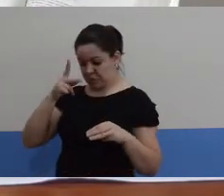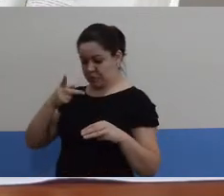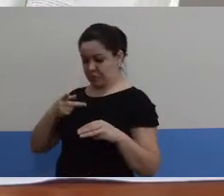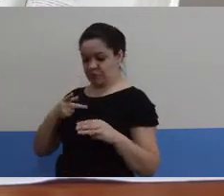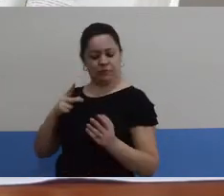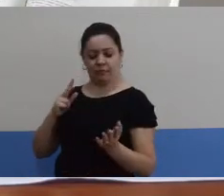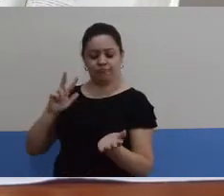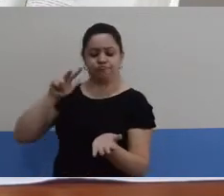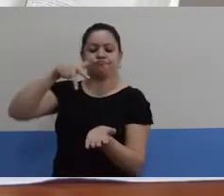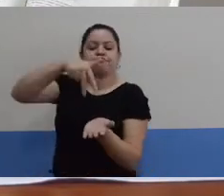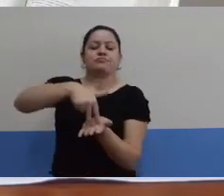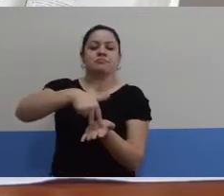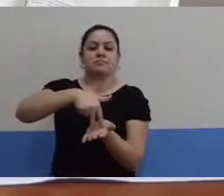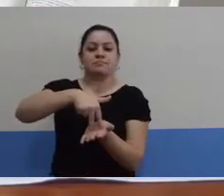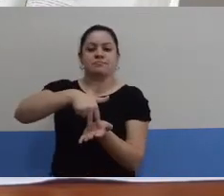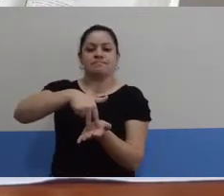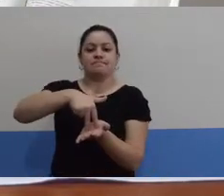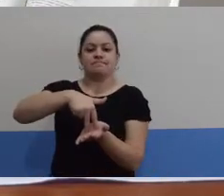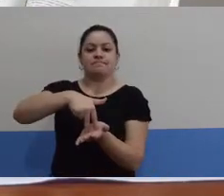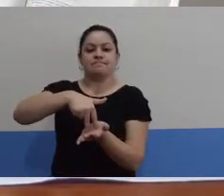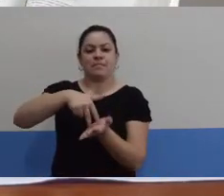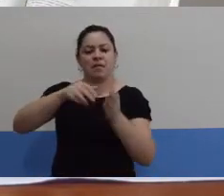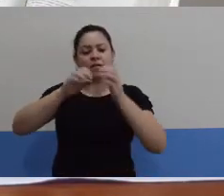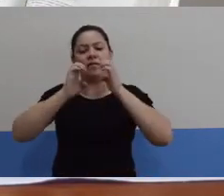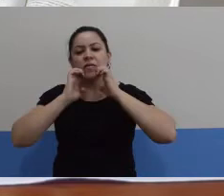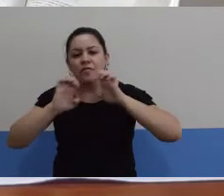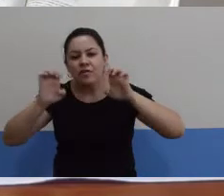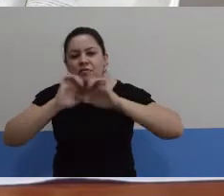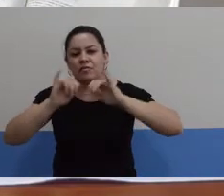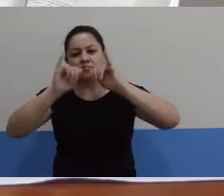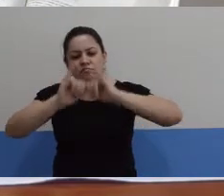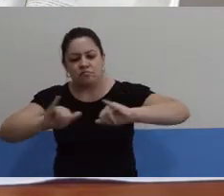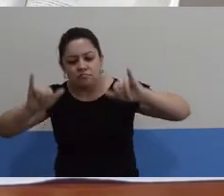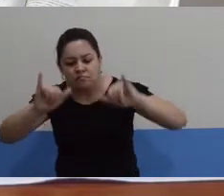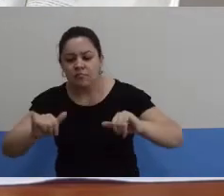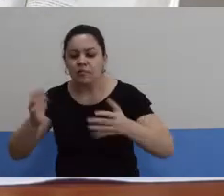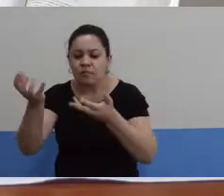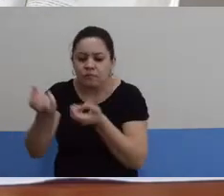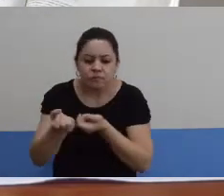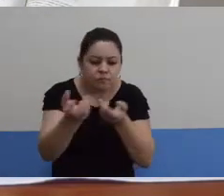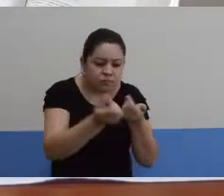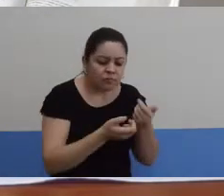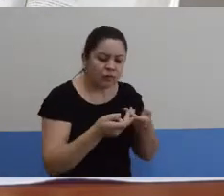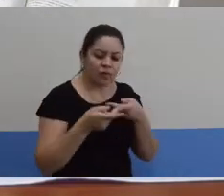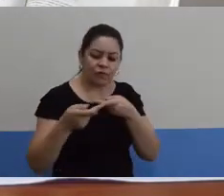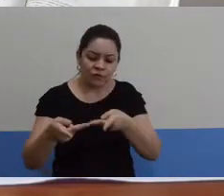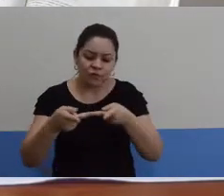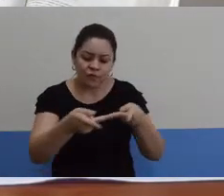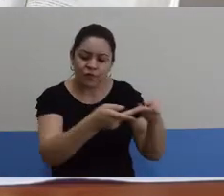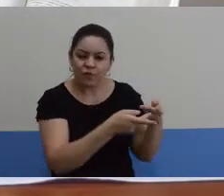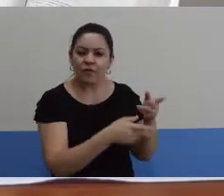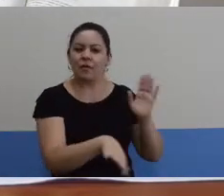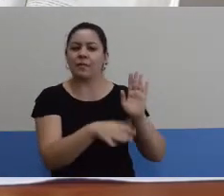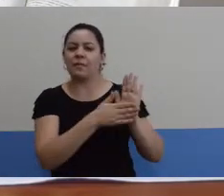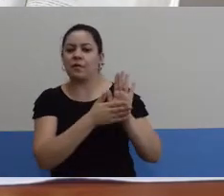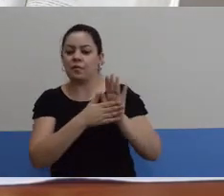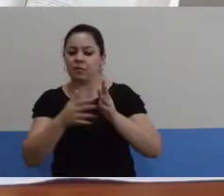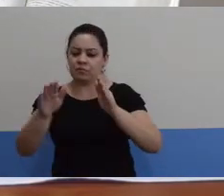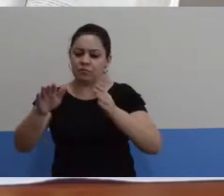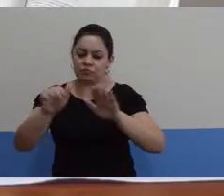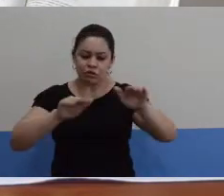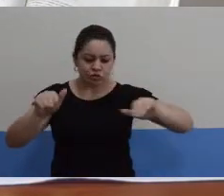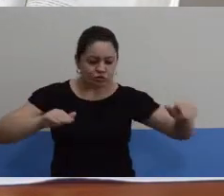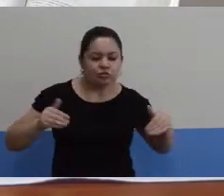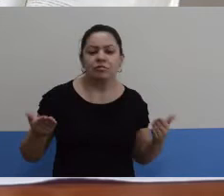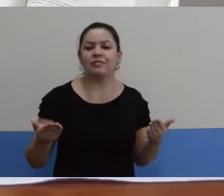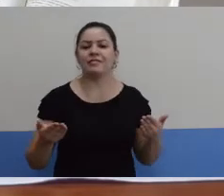fato, para evangelizar, para escutar, para visitar, para propor, para convidar, para